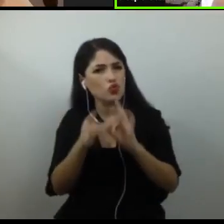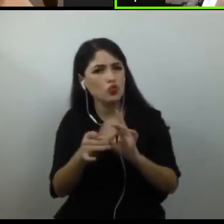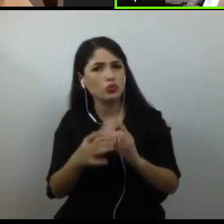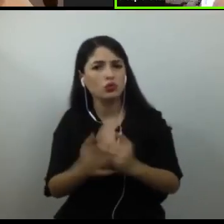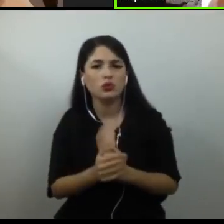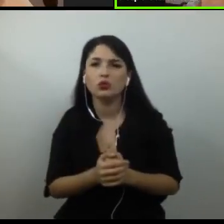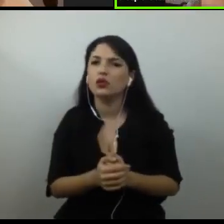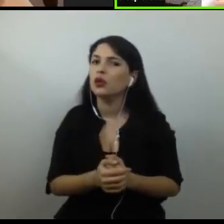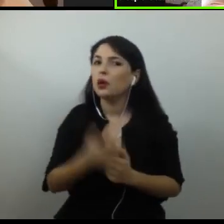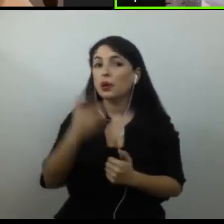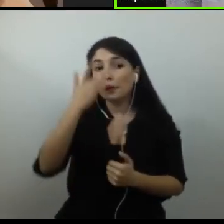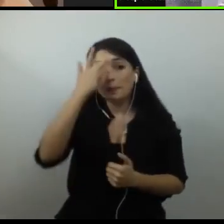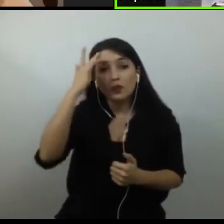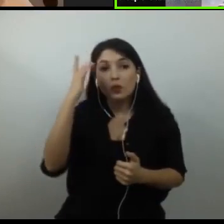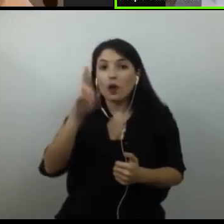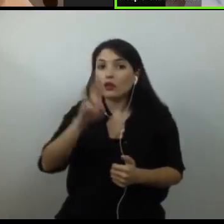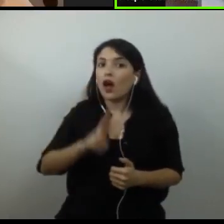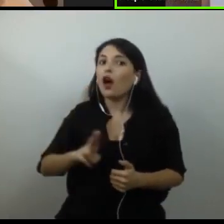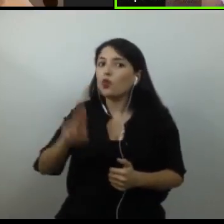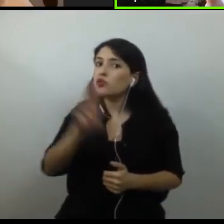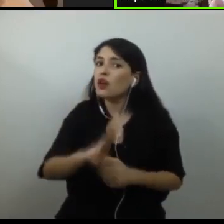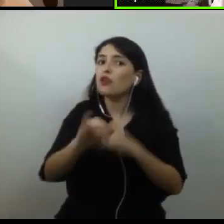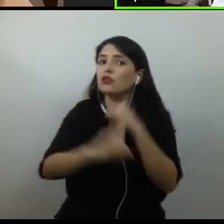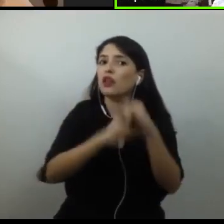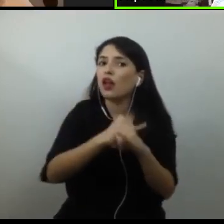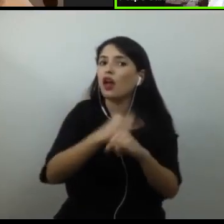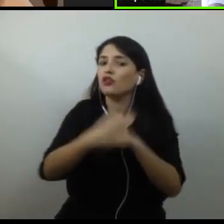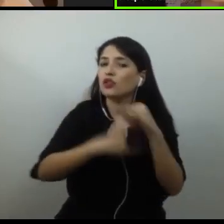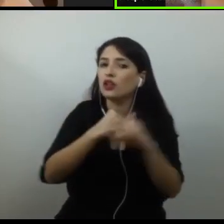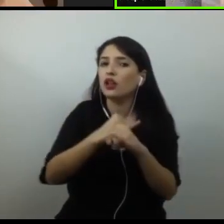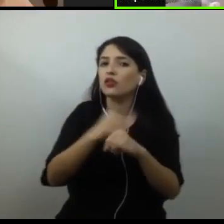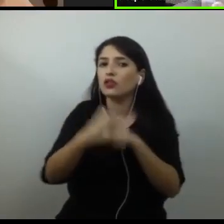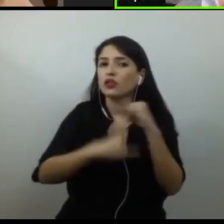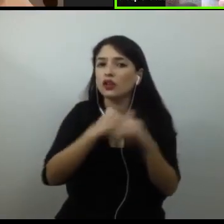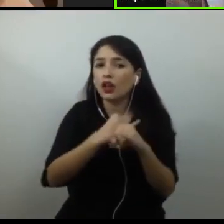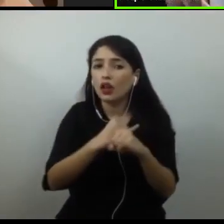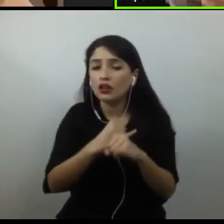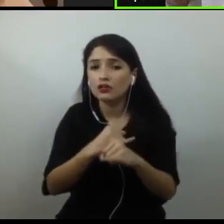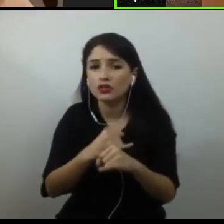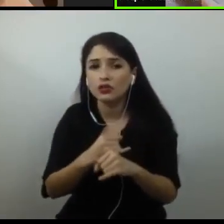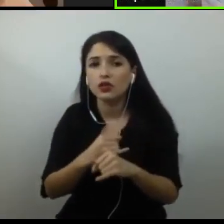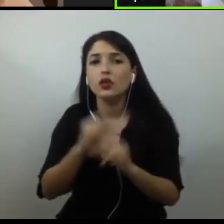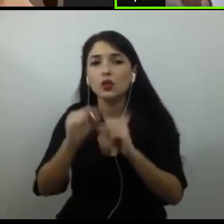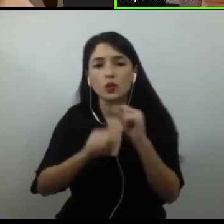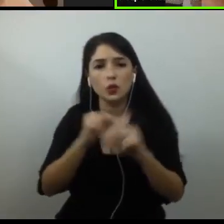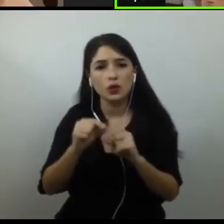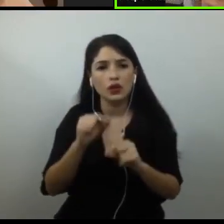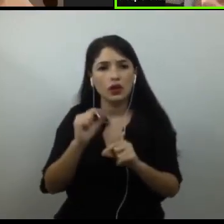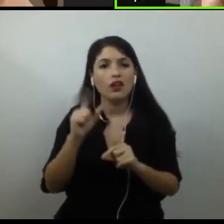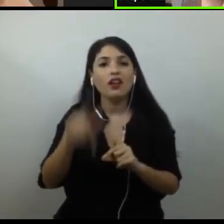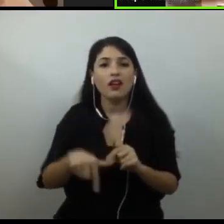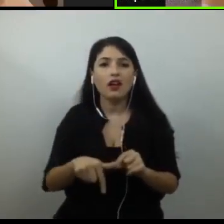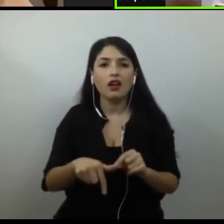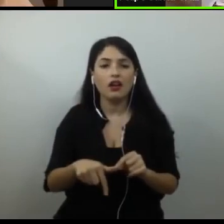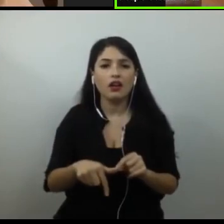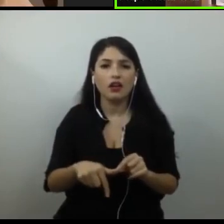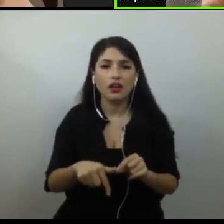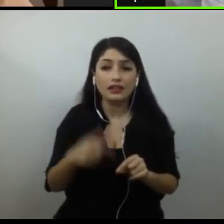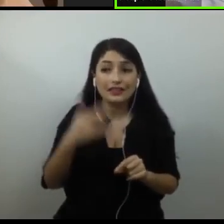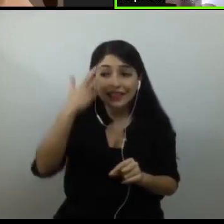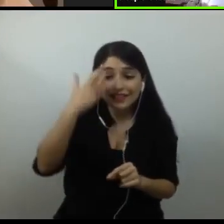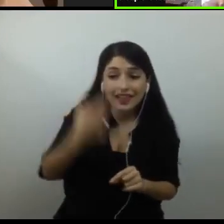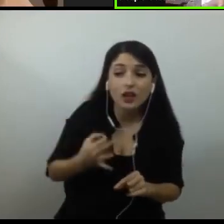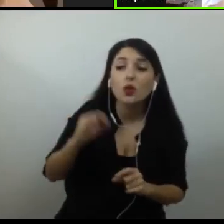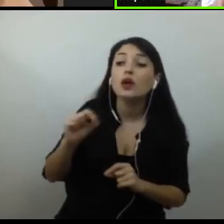pactos. Então, que nós possamos unificar essas pessoas, compreendendo também a sua leitura de mundo e em que ponto